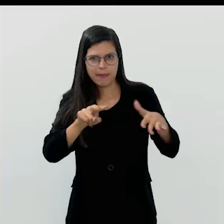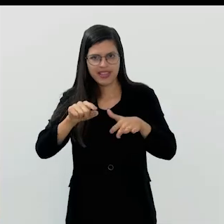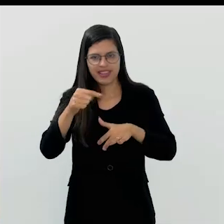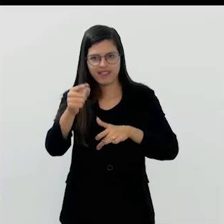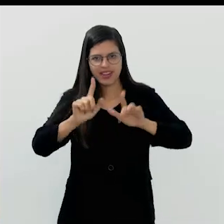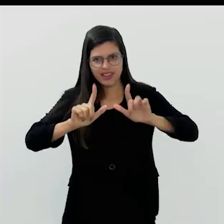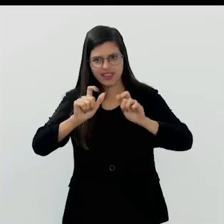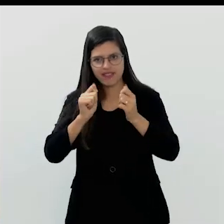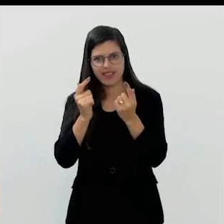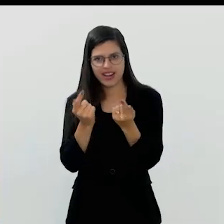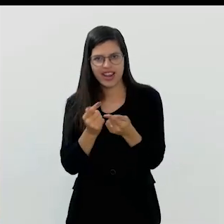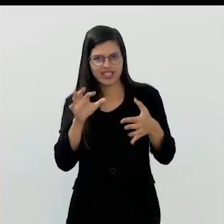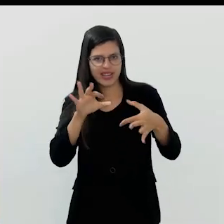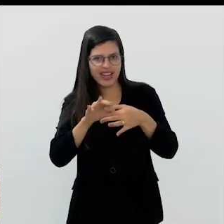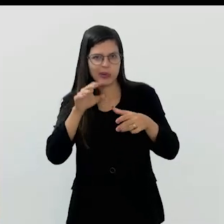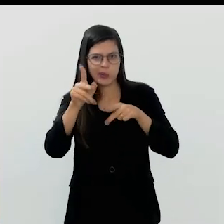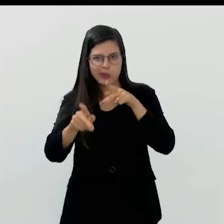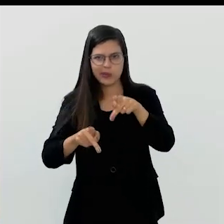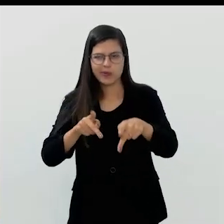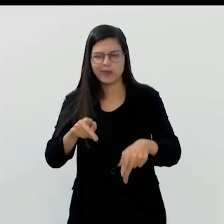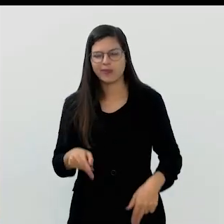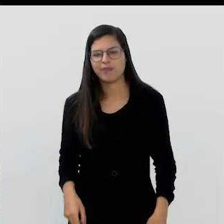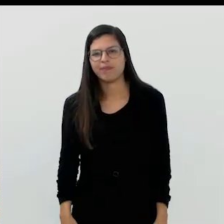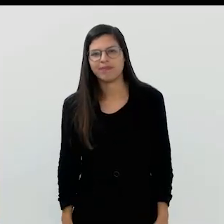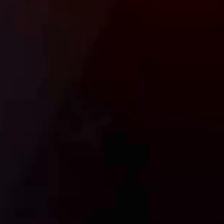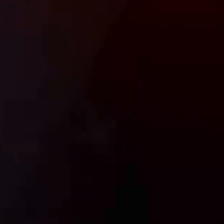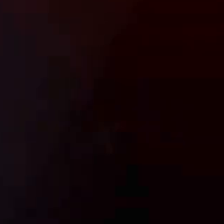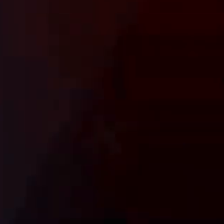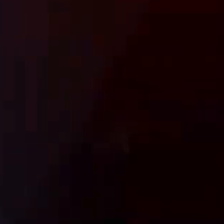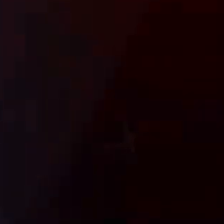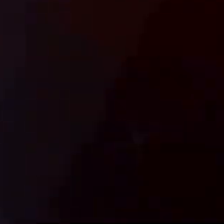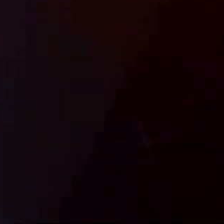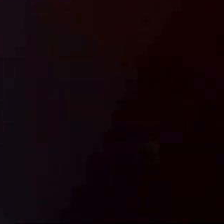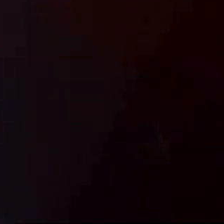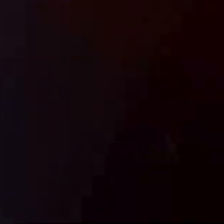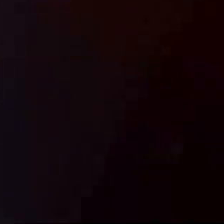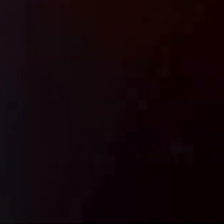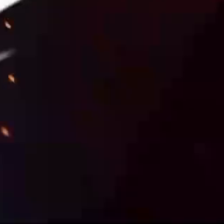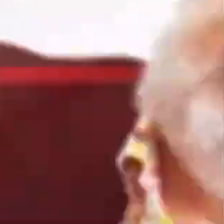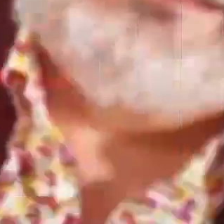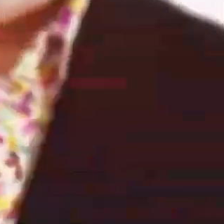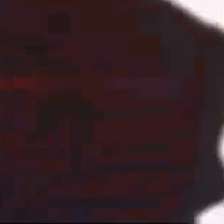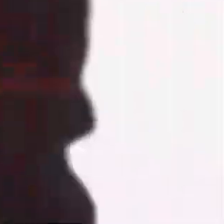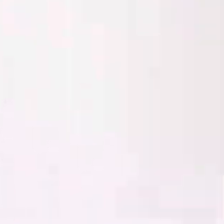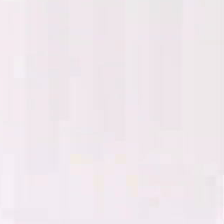que vem, aqui na TV Alerj, o canal do povo.